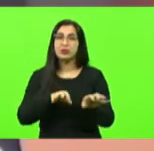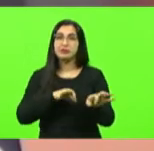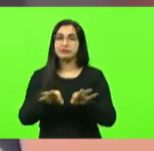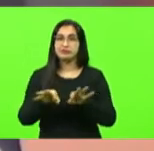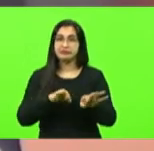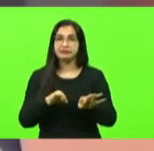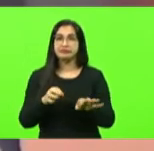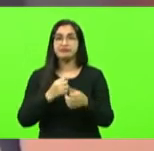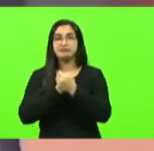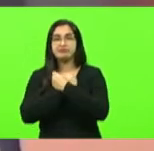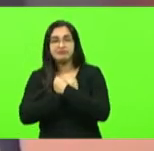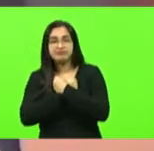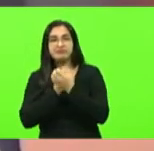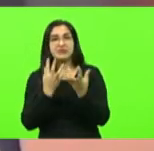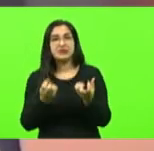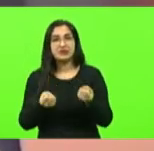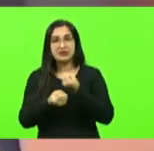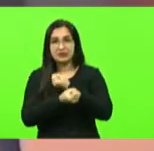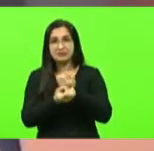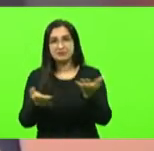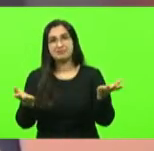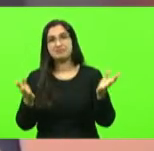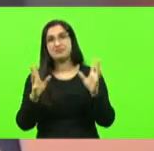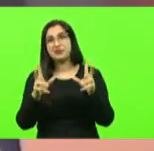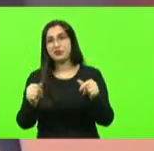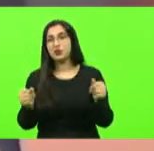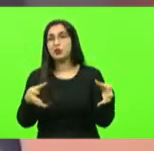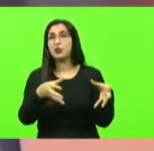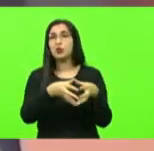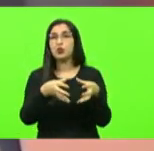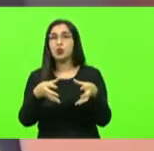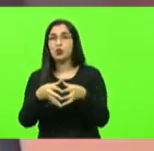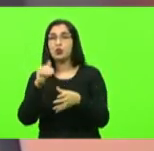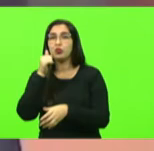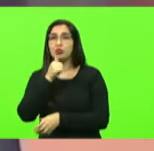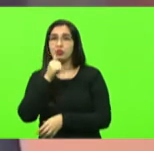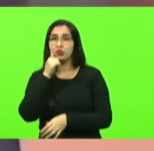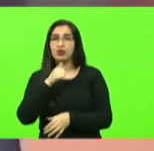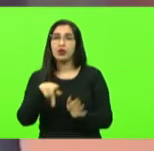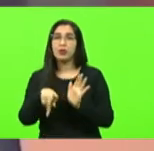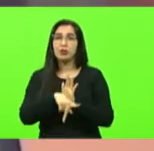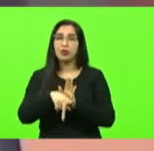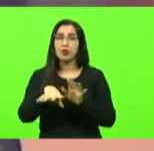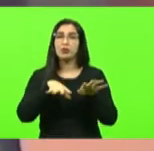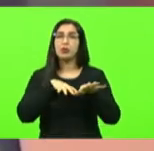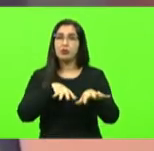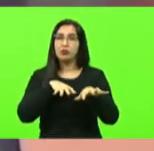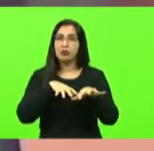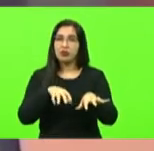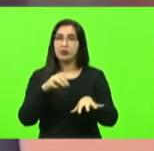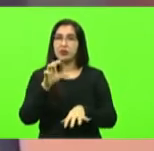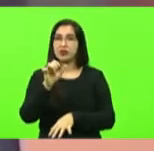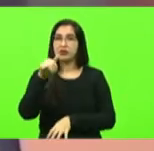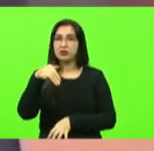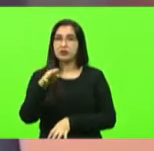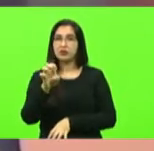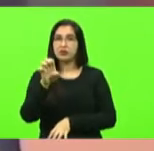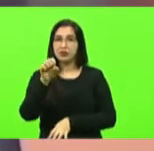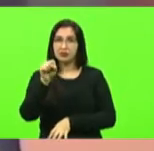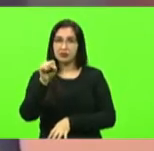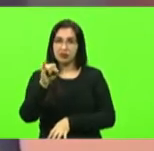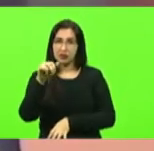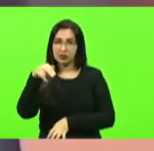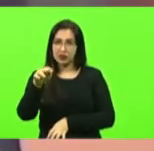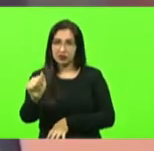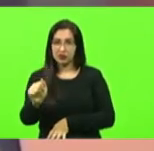nosso abraço a todas as companheiras e companheiros desses movimentos da Via Campesina. Eu quero